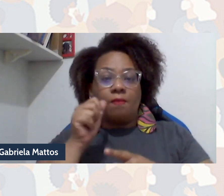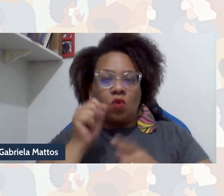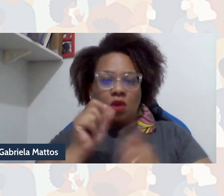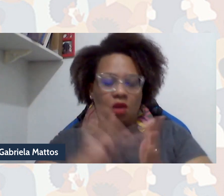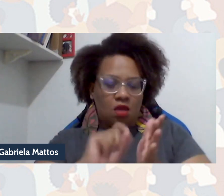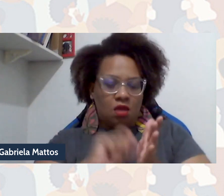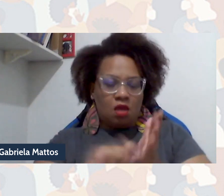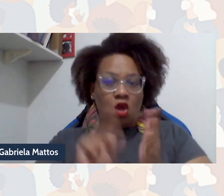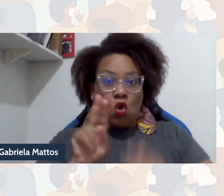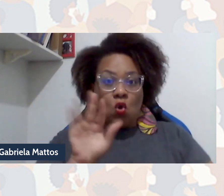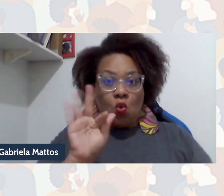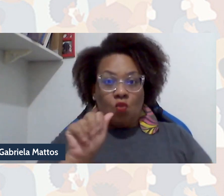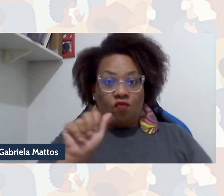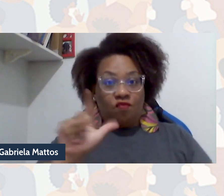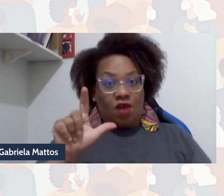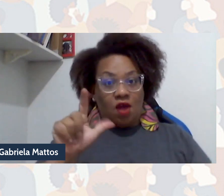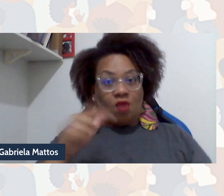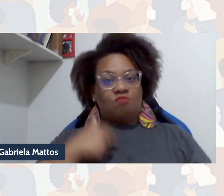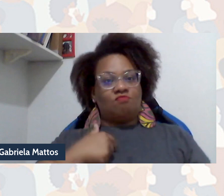de ser